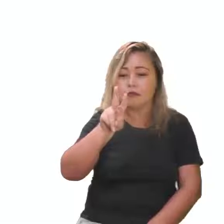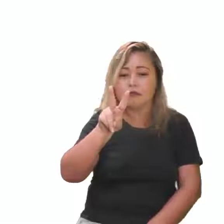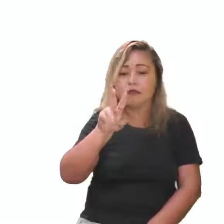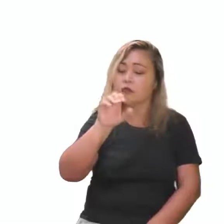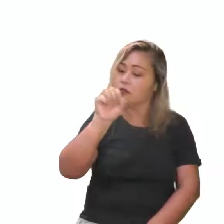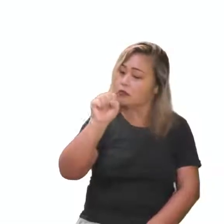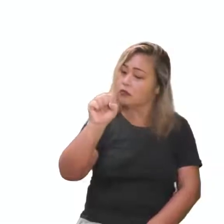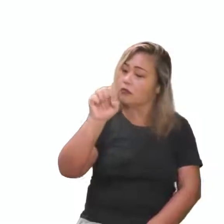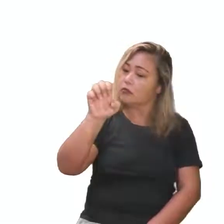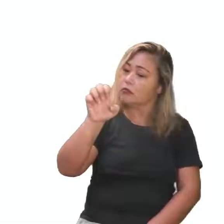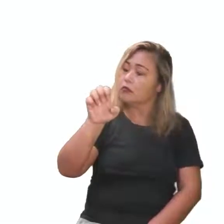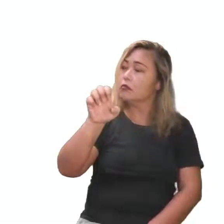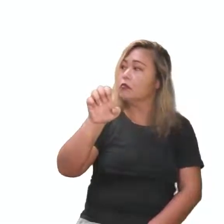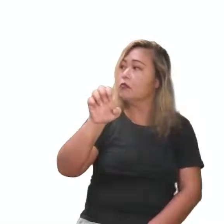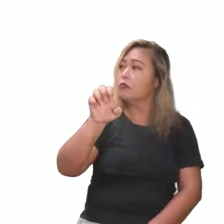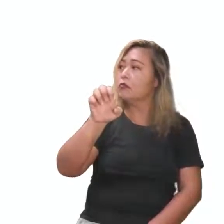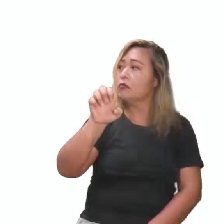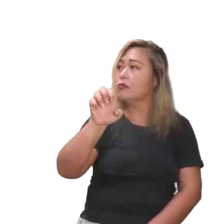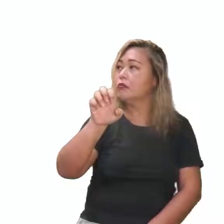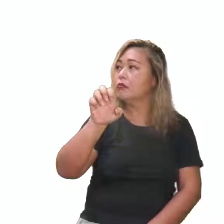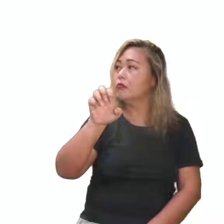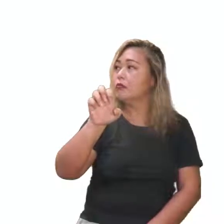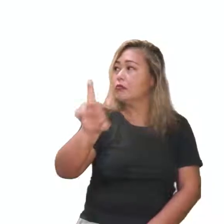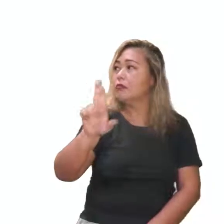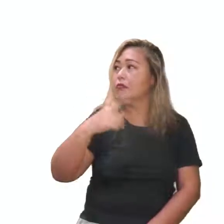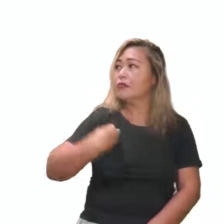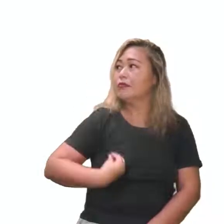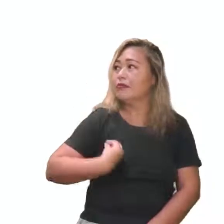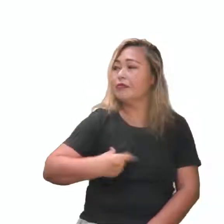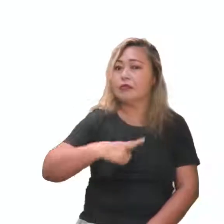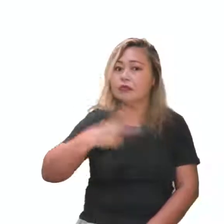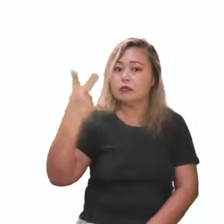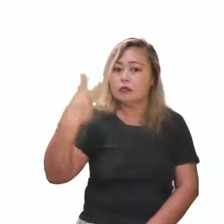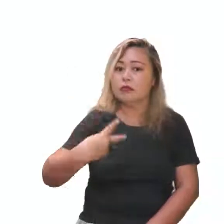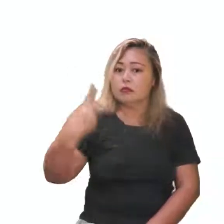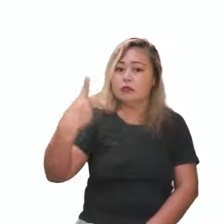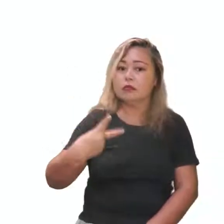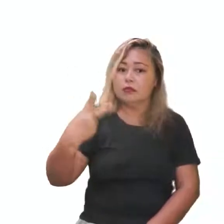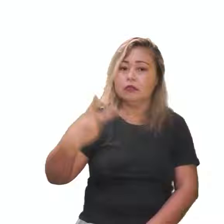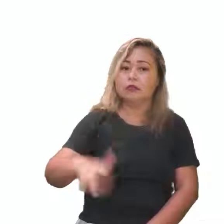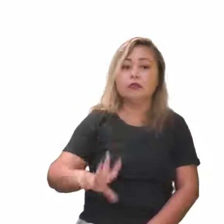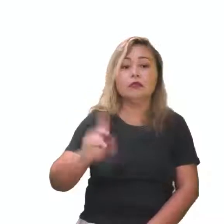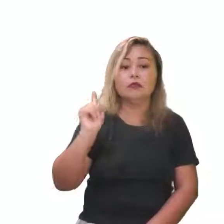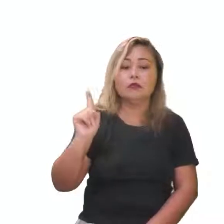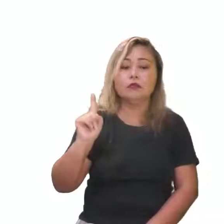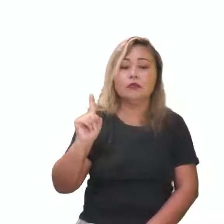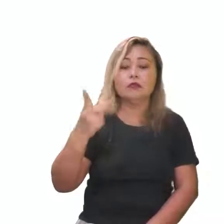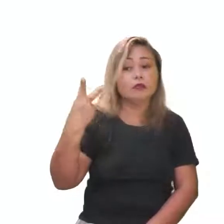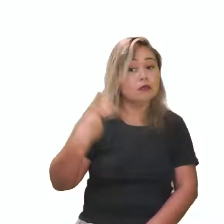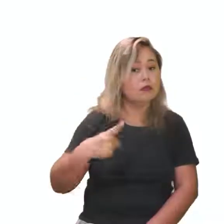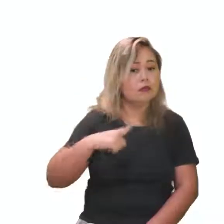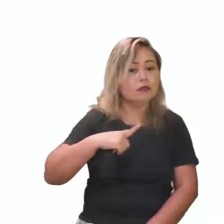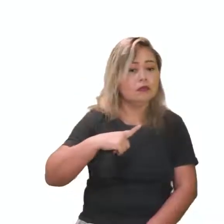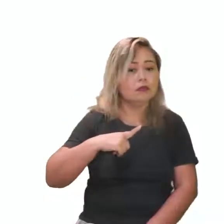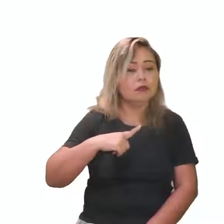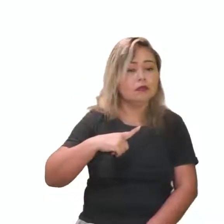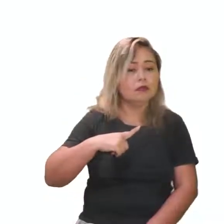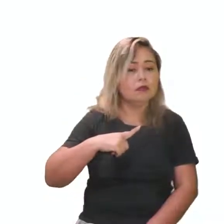galera? Ei, professora, a senhora ia se pegando, né? Aí, verdade. A gente tem o quê? A gente tem